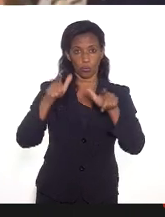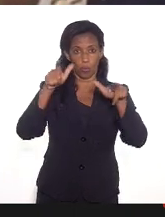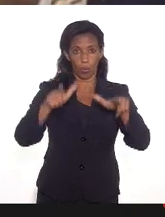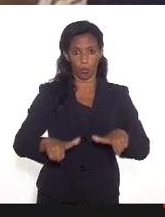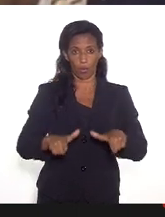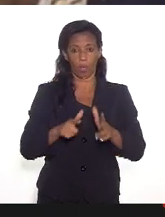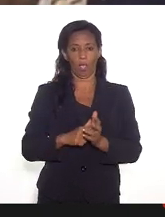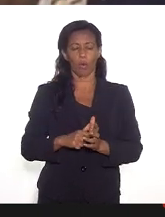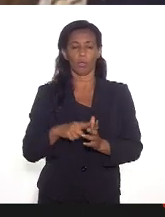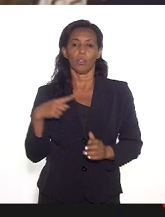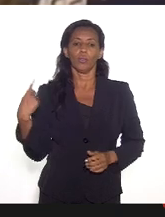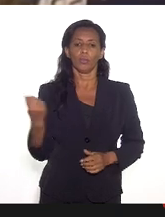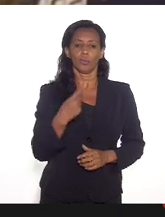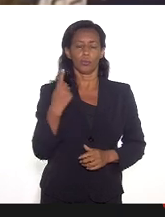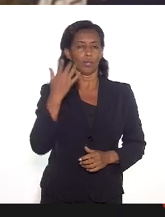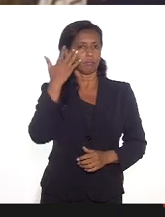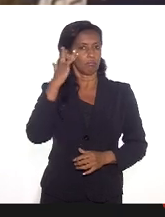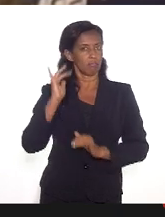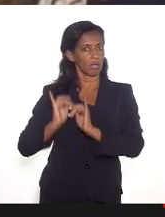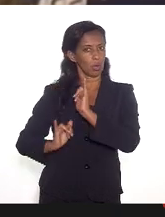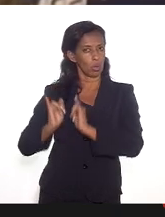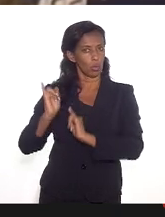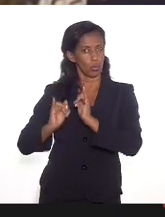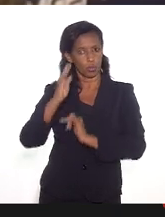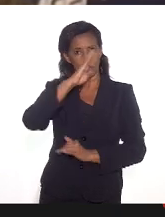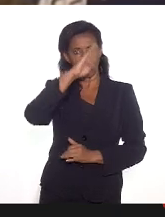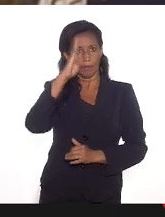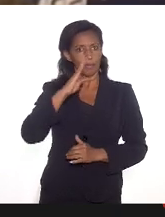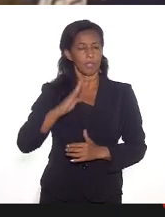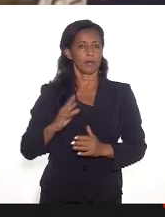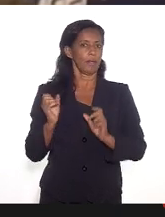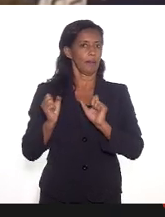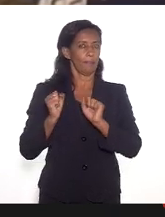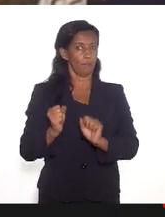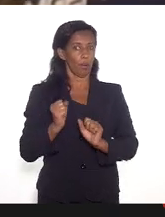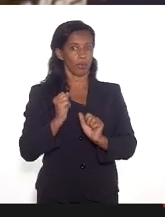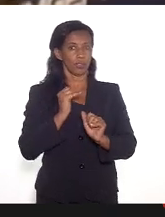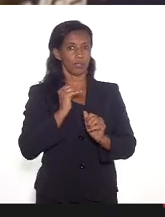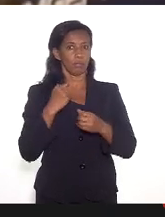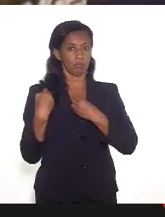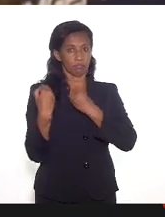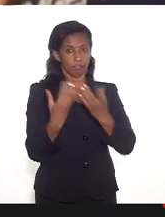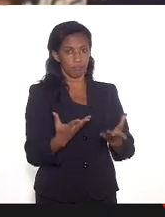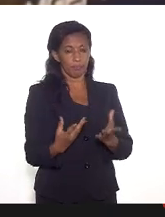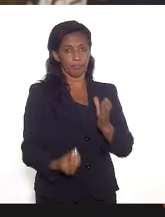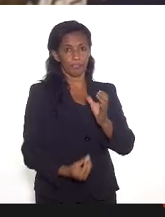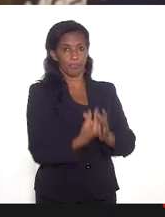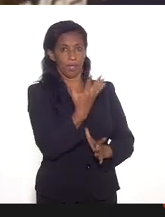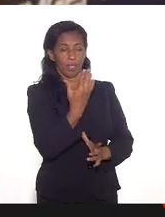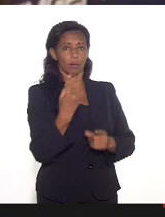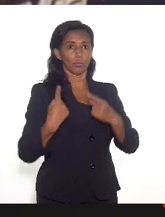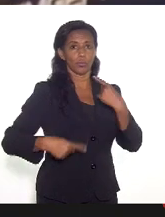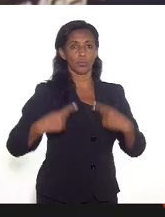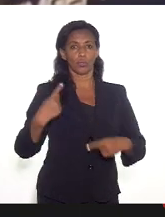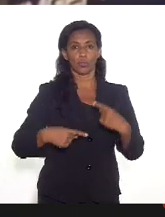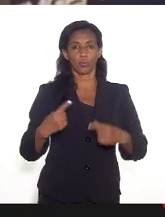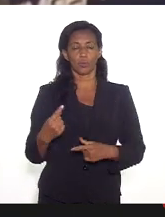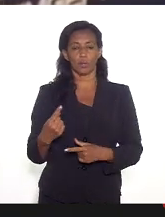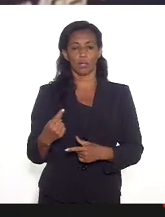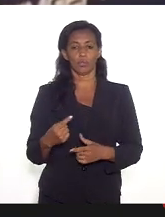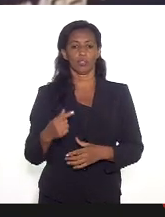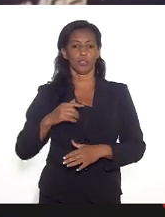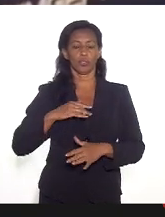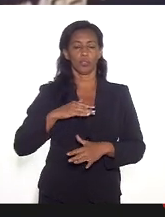que nós achamos que a indústria brasileira pode fornecer, criamos discussões de uma forma, é